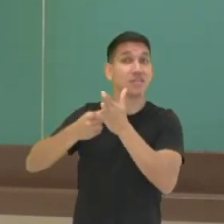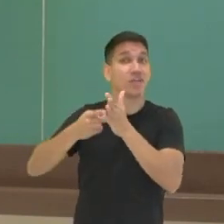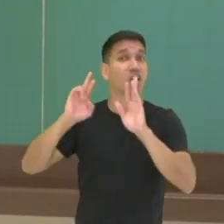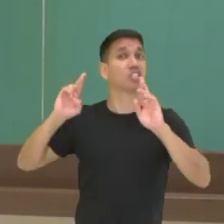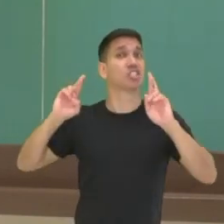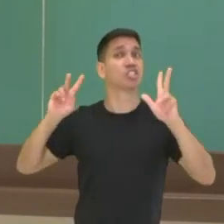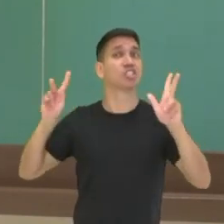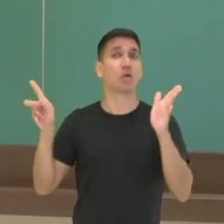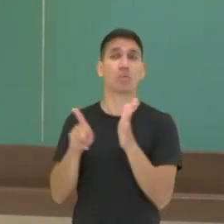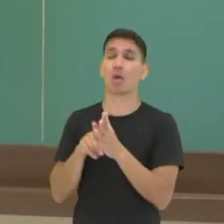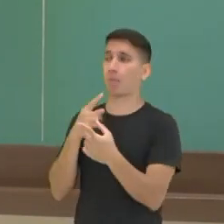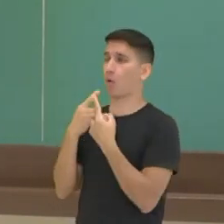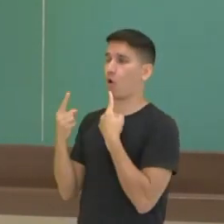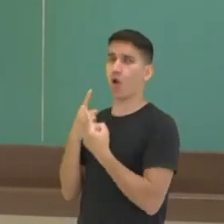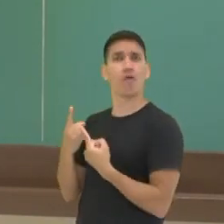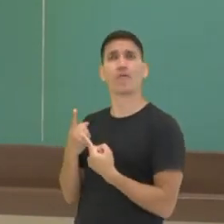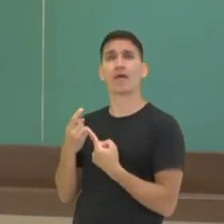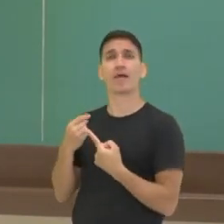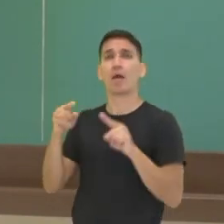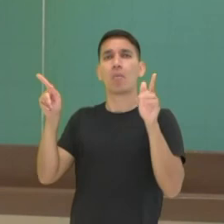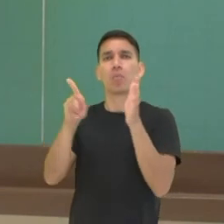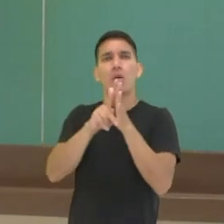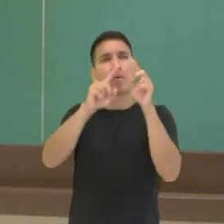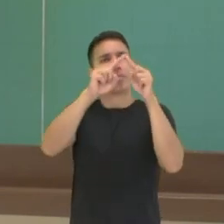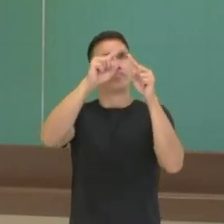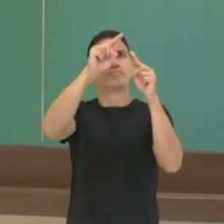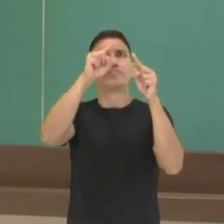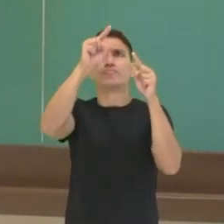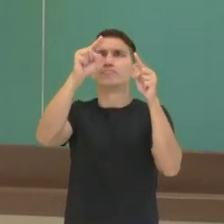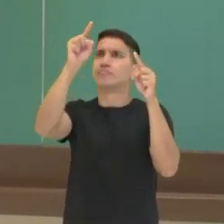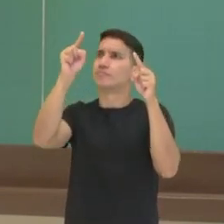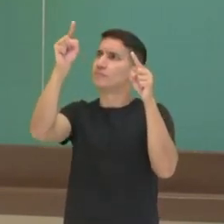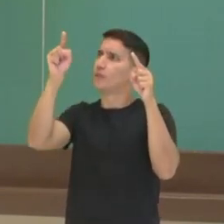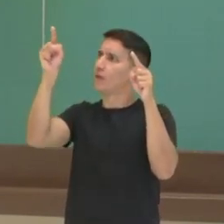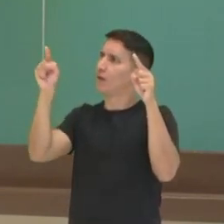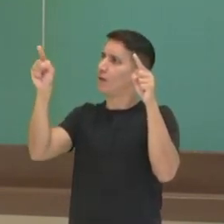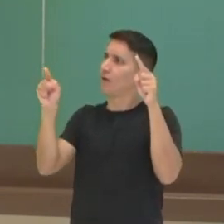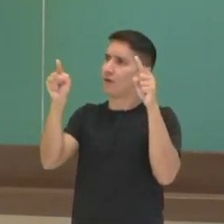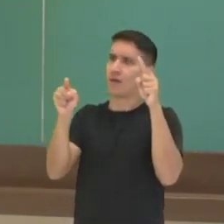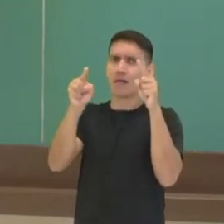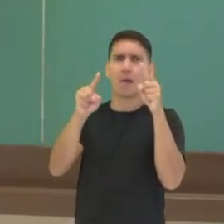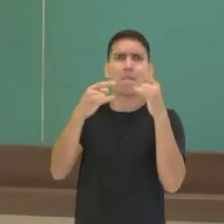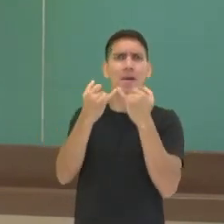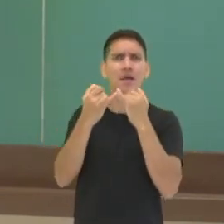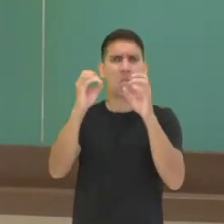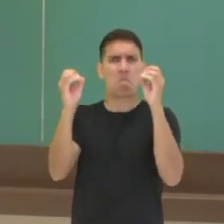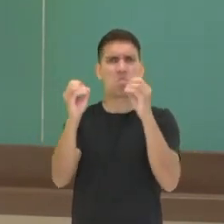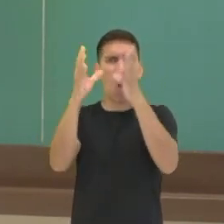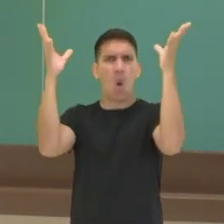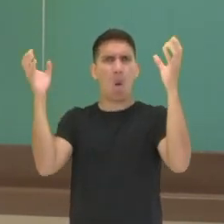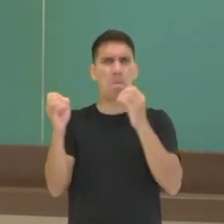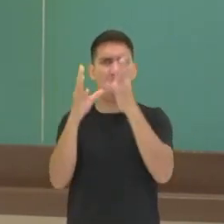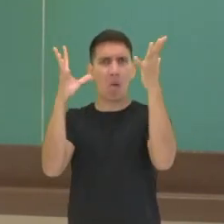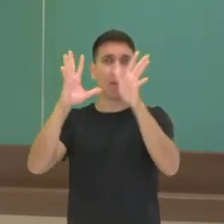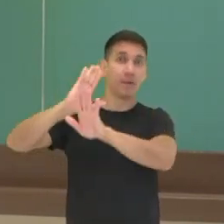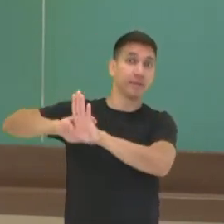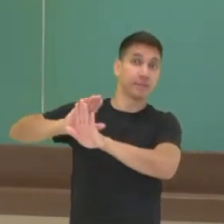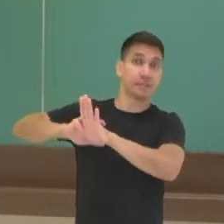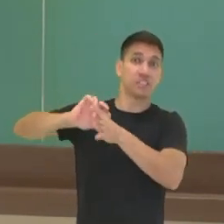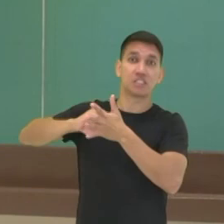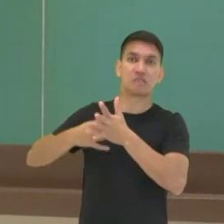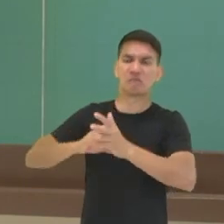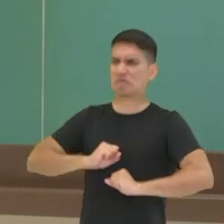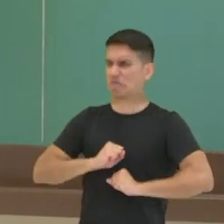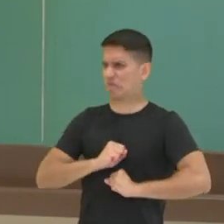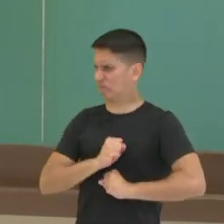de diálogo, é um balão feito em zigue-zague, né? Expressando ali uma explosão, assim, né? Uma ira, uma revolta, uma indignação.